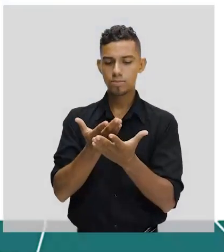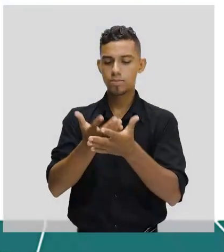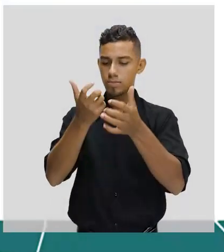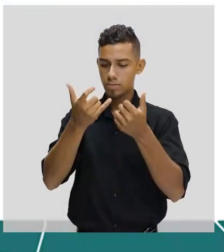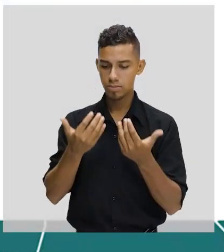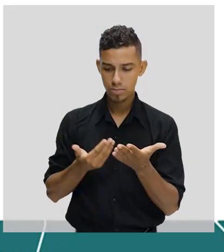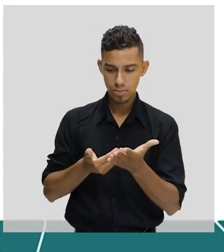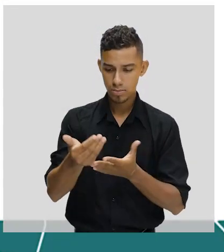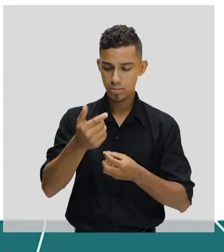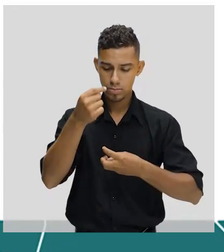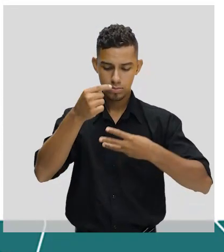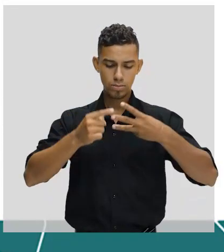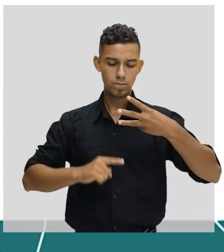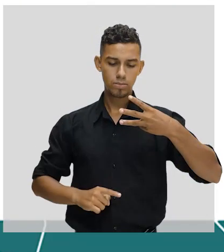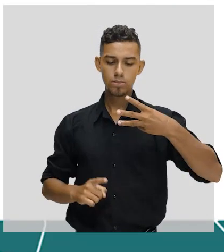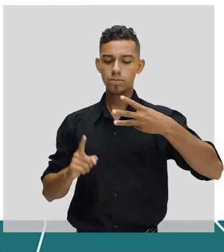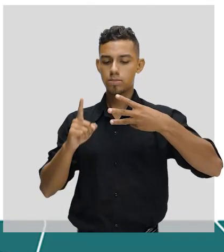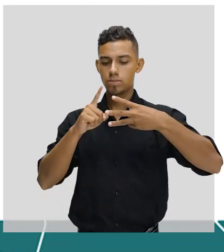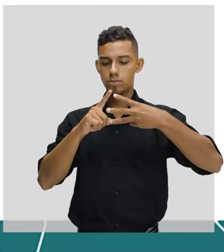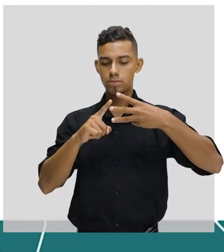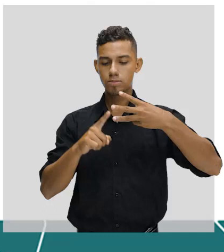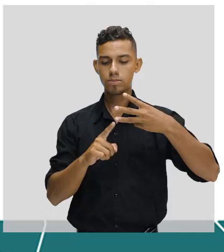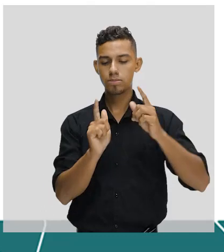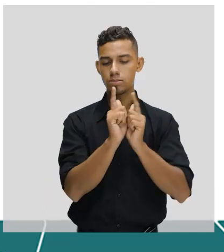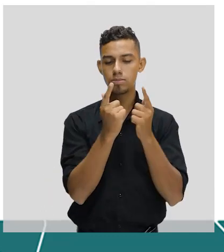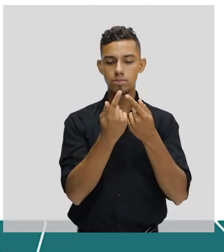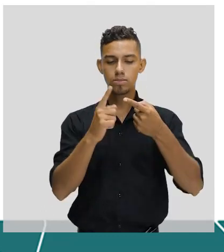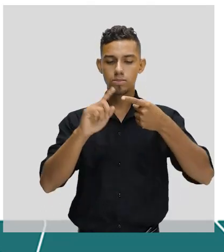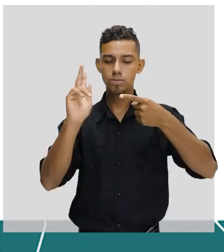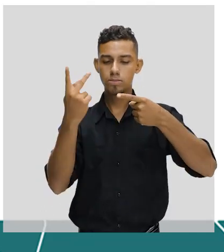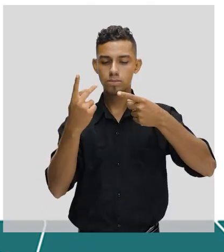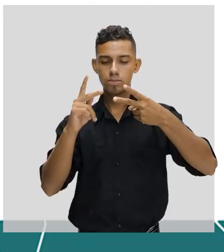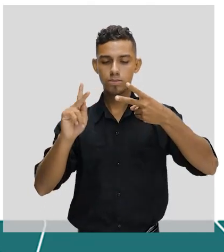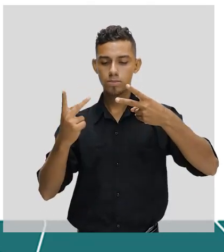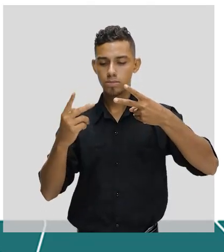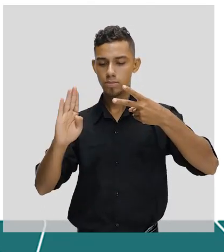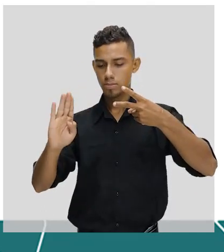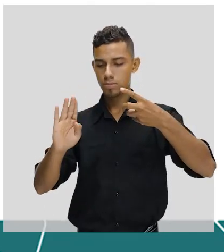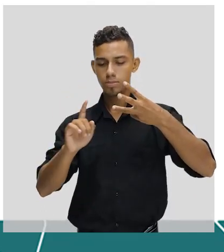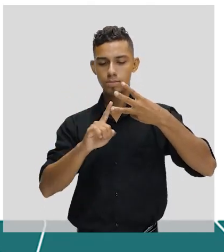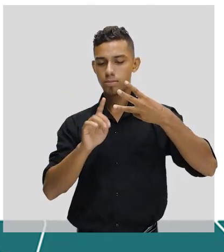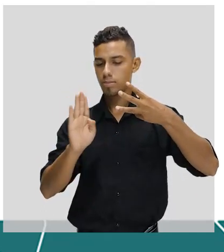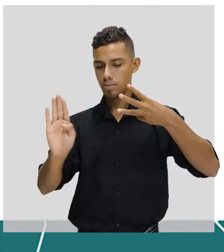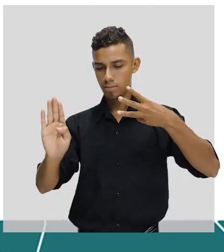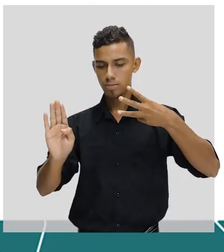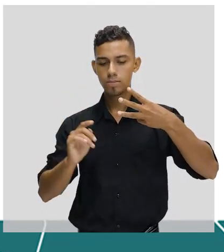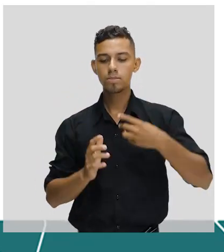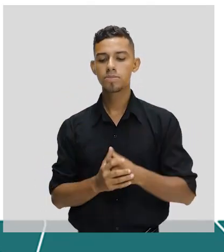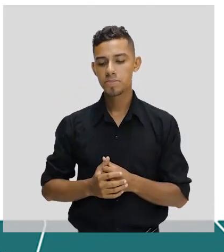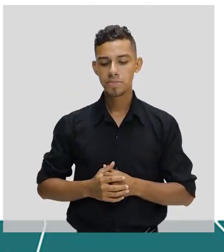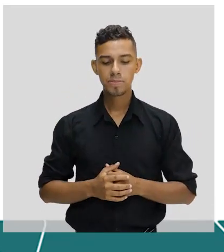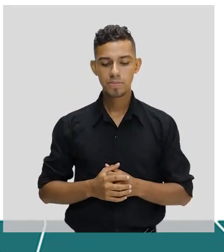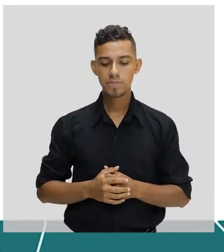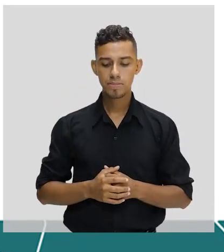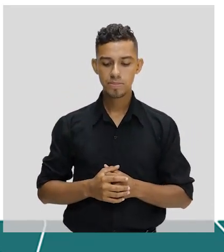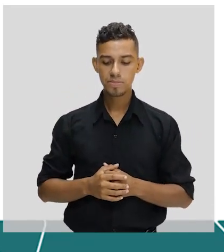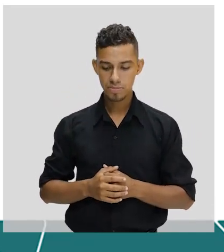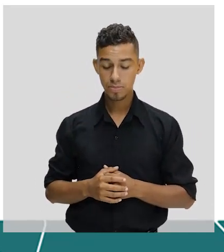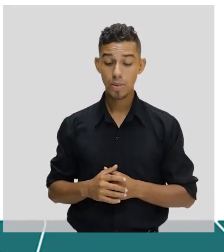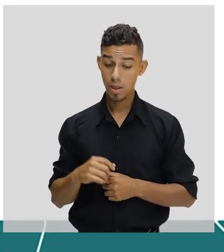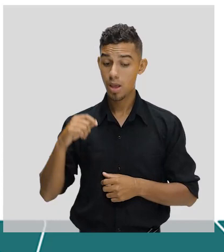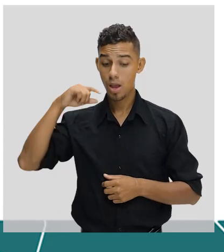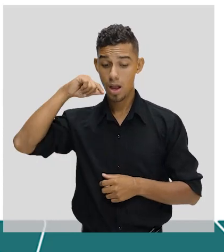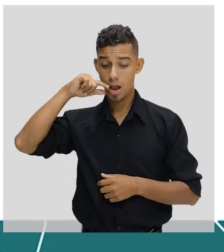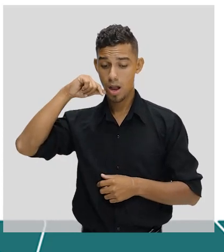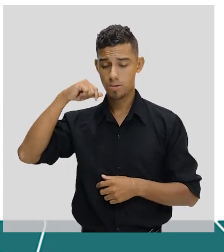grafite com três letrinhas, ou melhor, três grupos de letrinhas: H, HB e B. Peguem um lápis de vocês